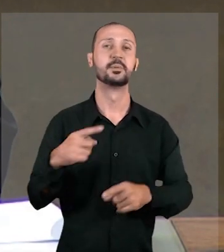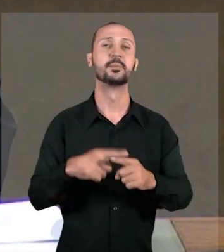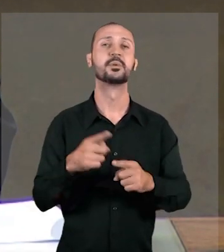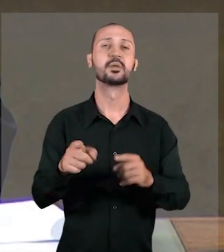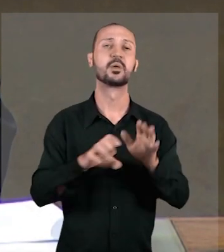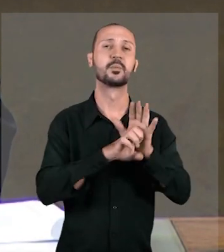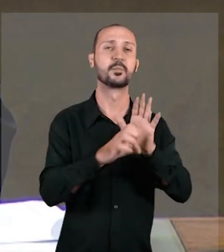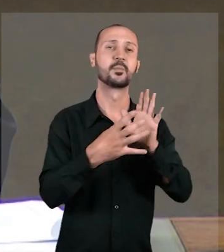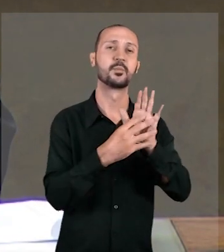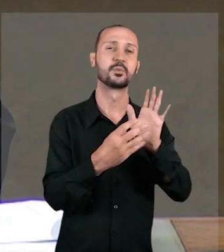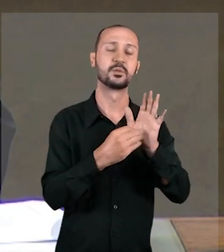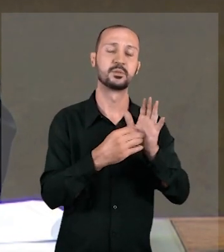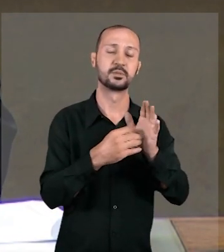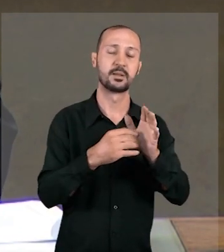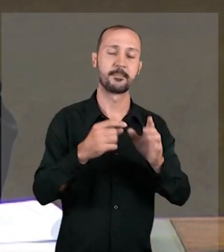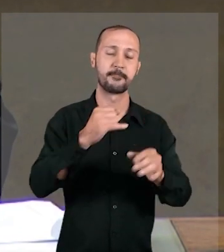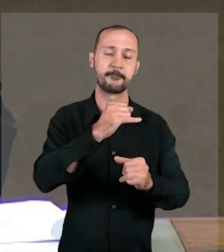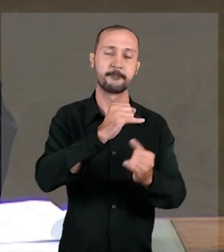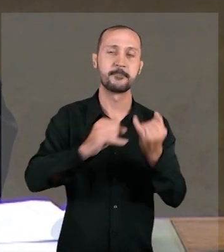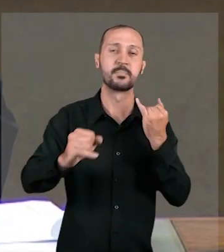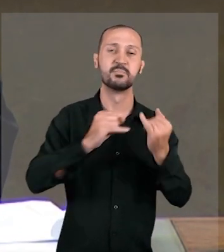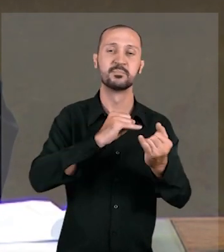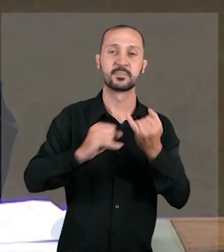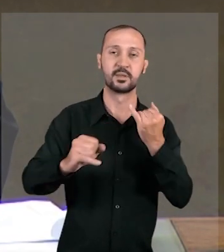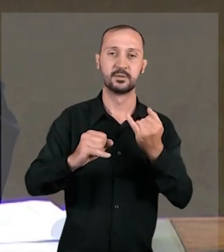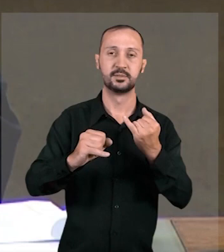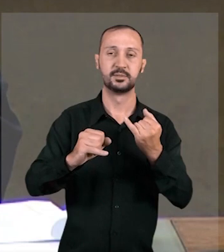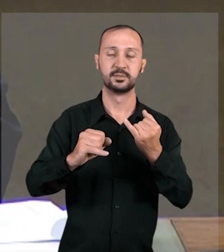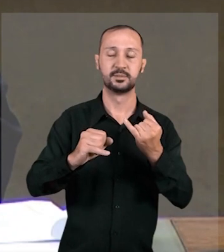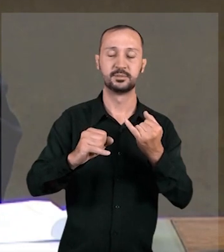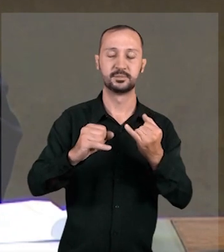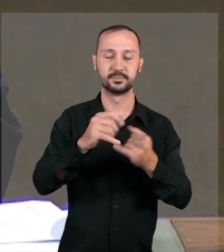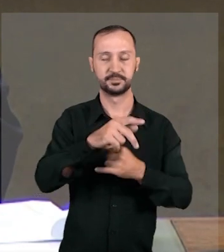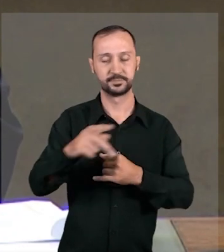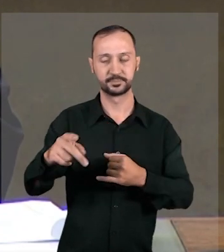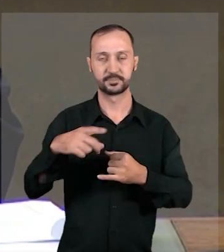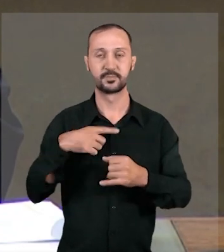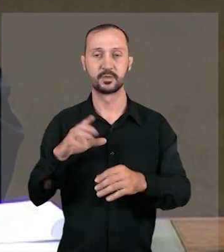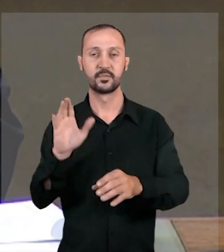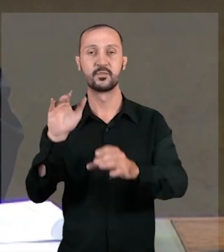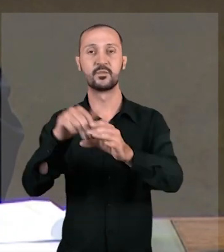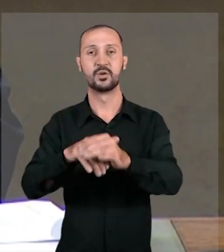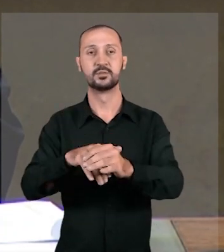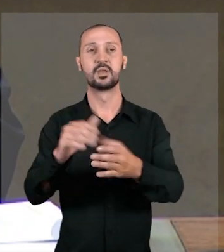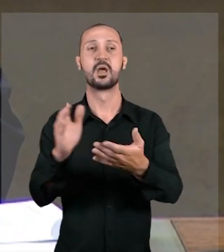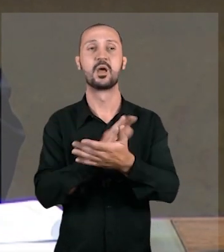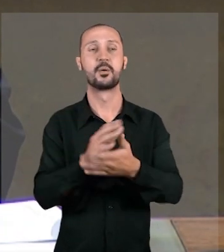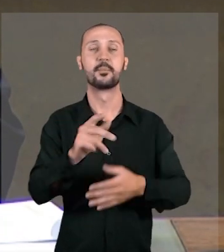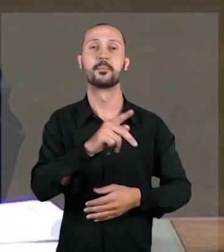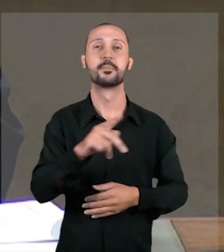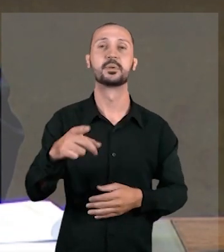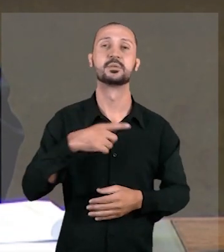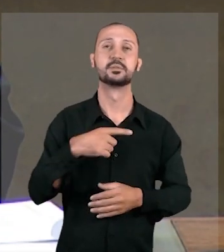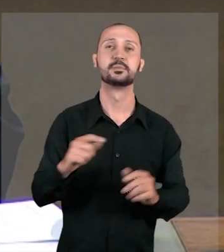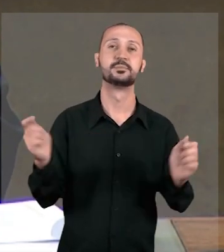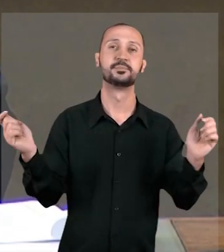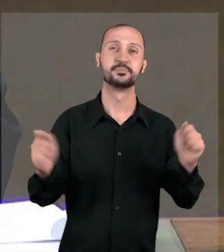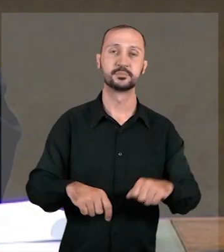que é um modelo semipresidencialista? Porque você tem eleição direta e o presidente detém algumas